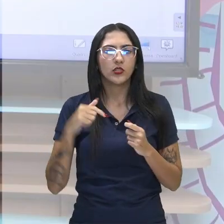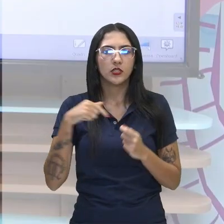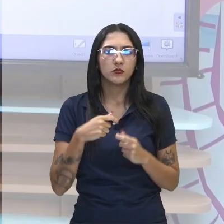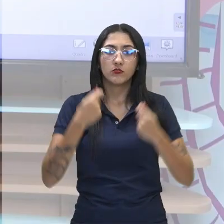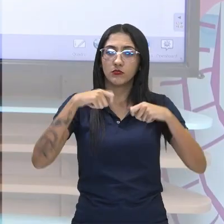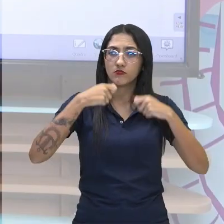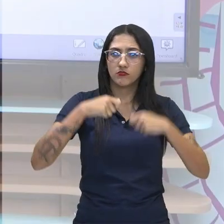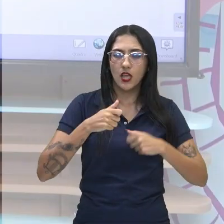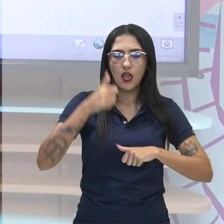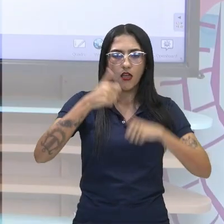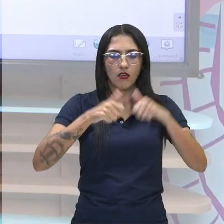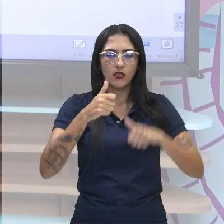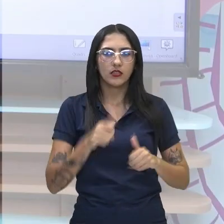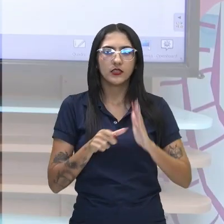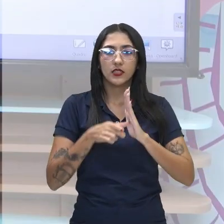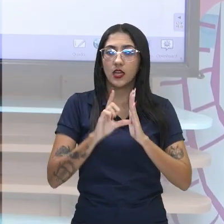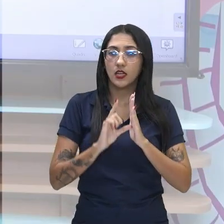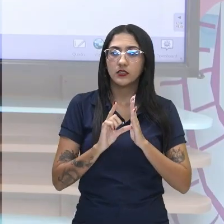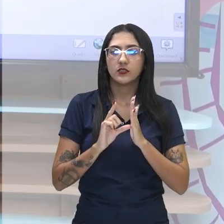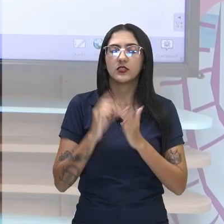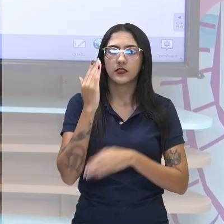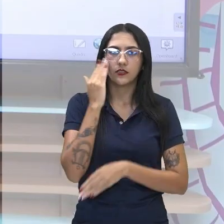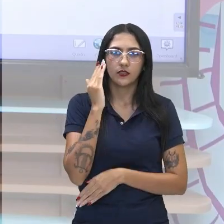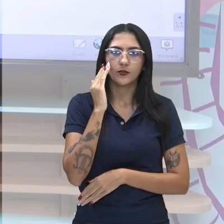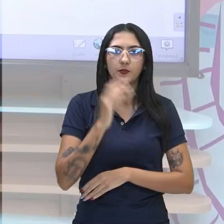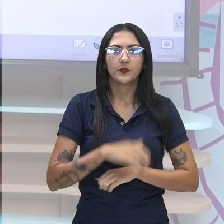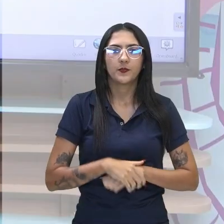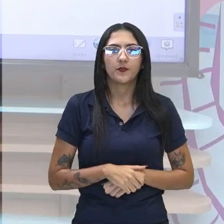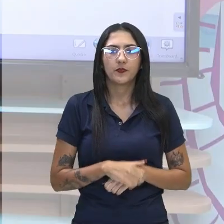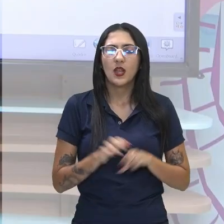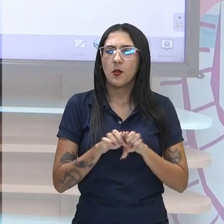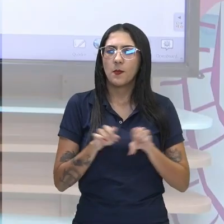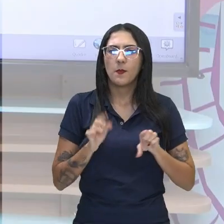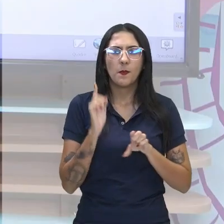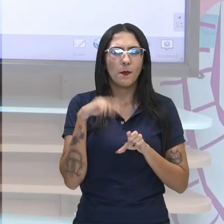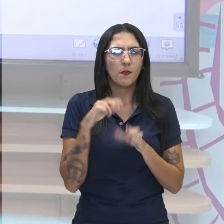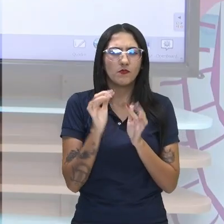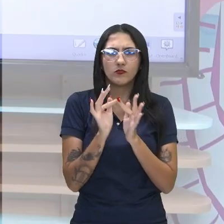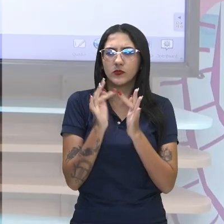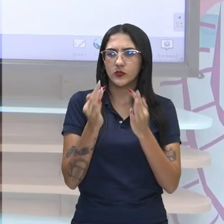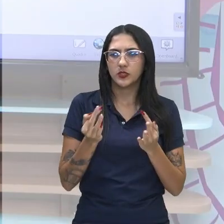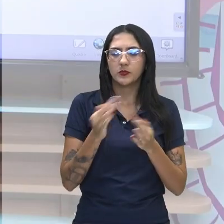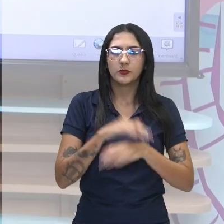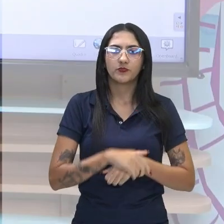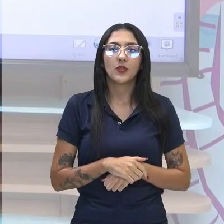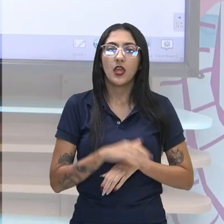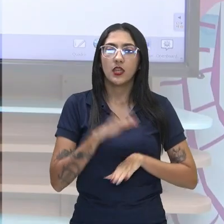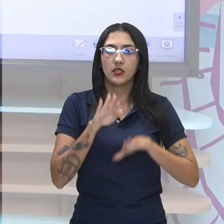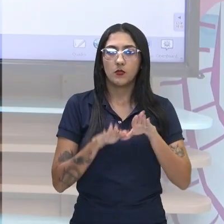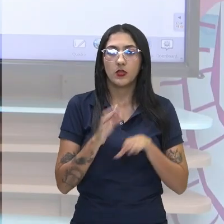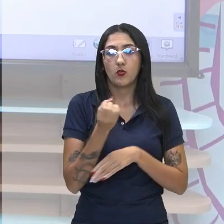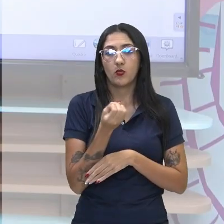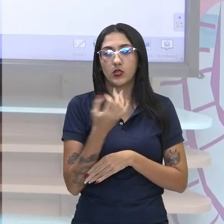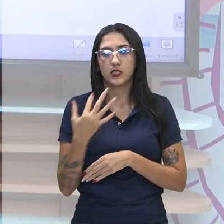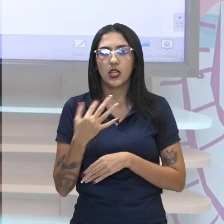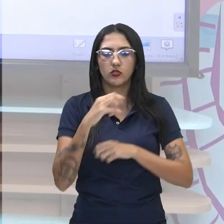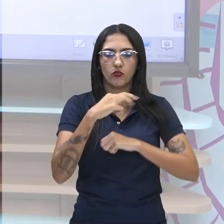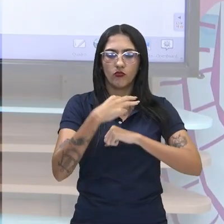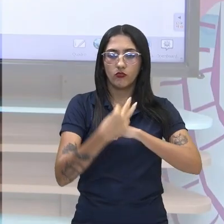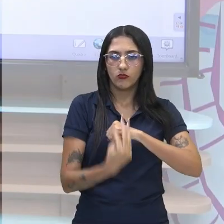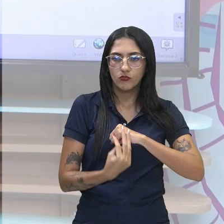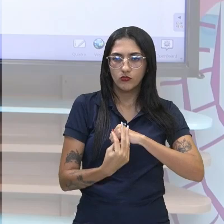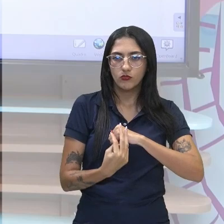analisar e fazer este cálculo. Mas é muito simples. A cada fuso que você vai ali